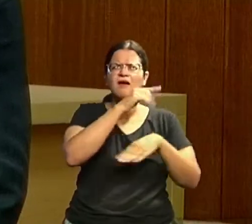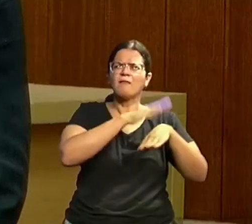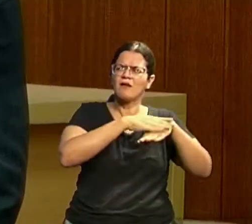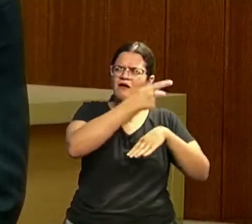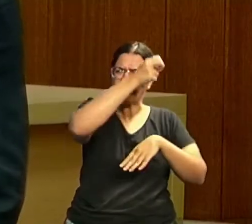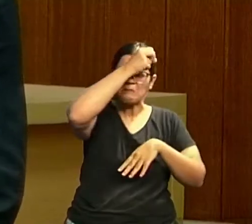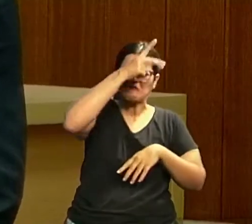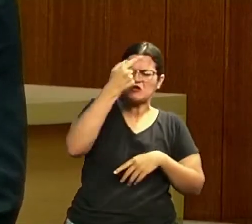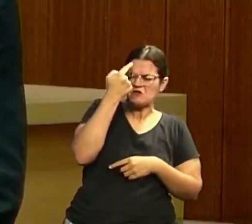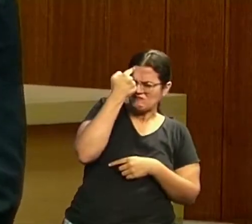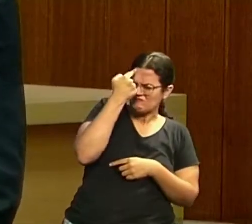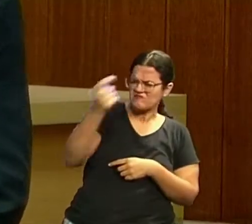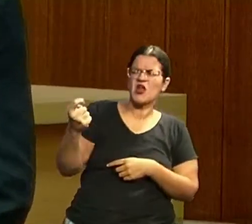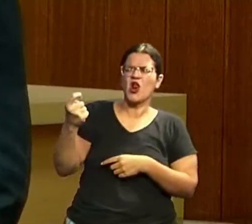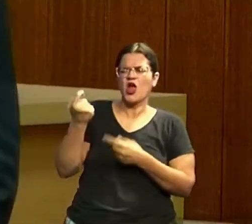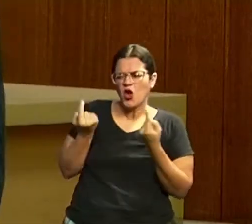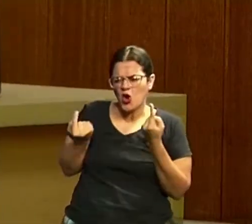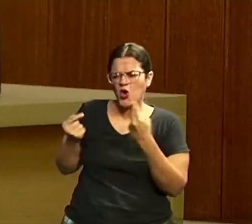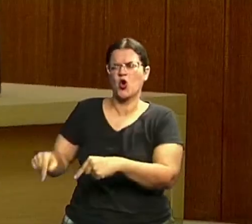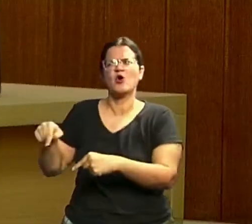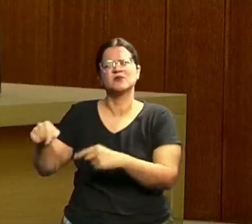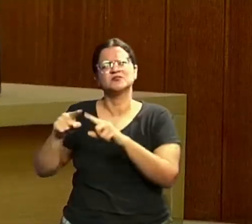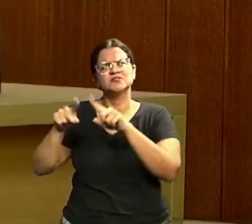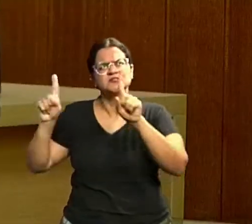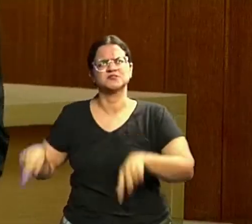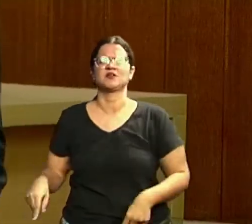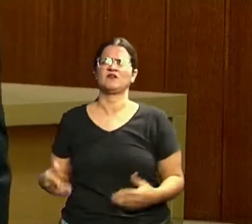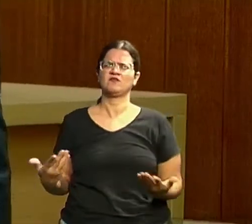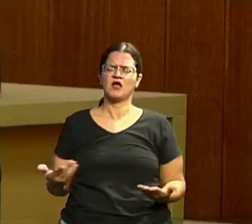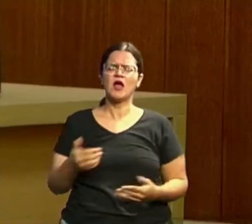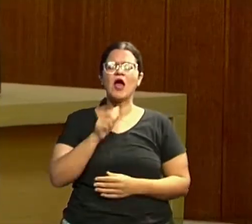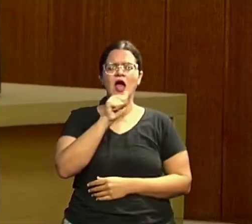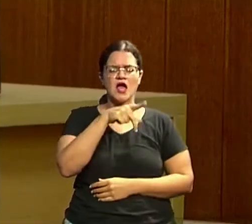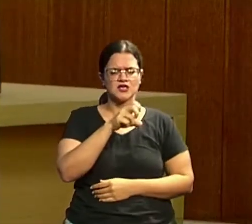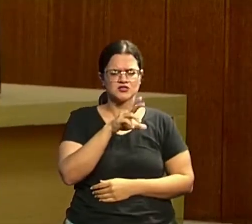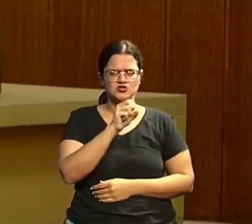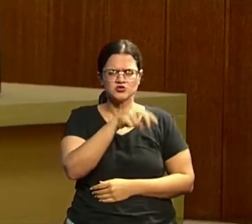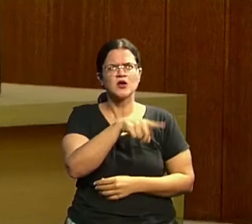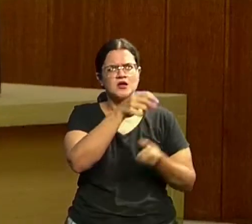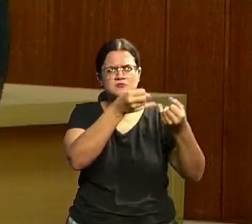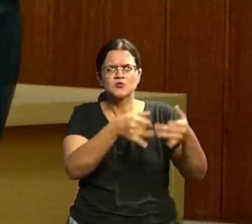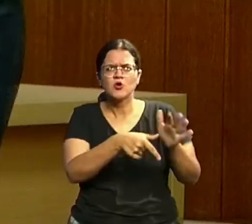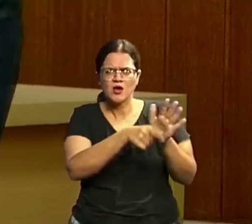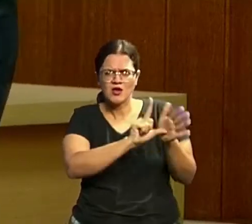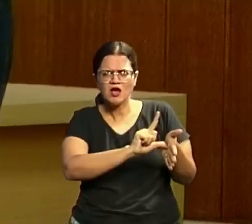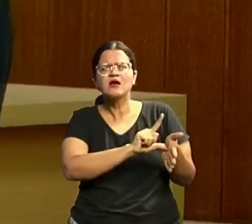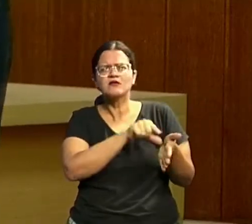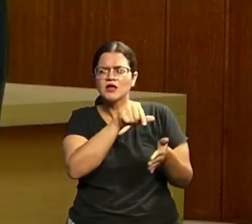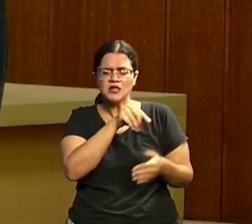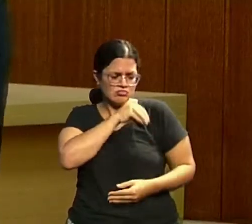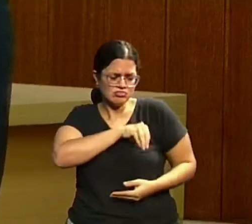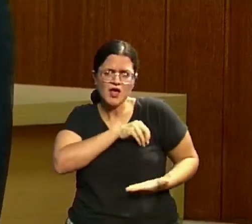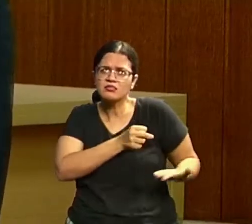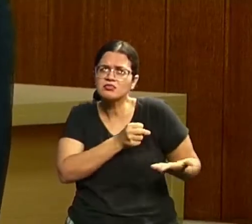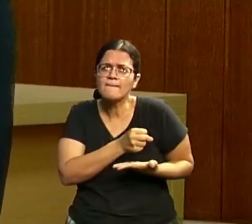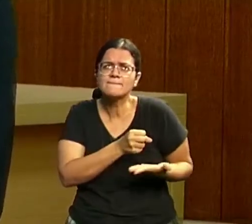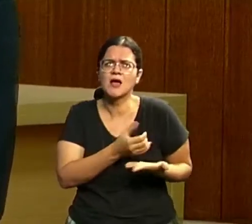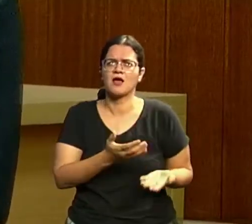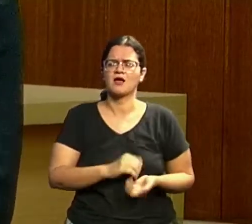fazendo, que é justamente contra o servidor público. O vereador Anderson Bocão falou agora há pouco, data